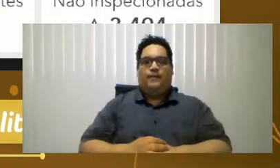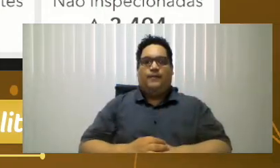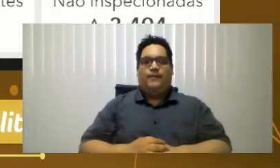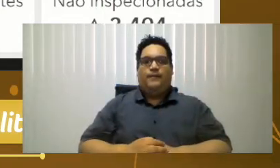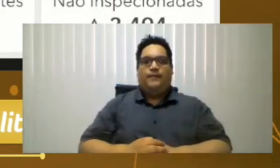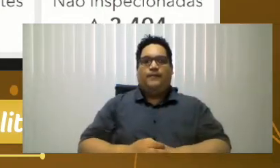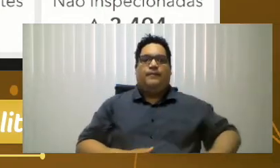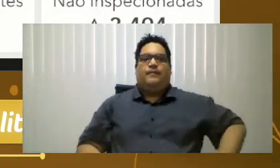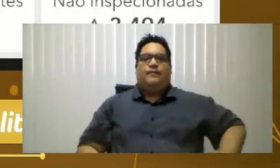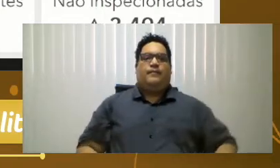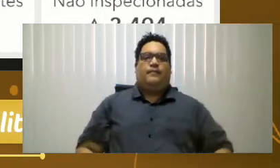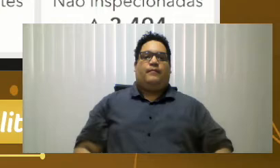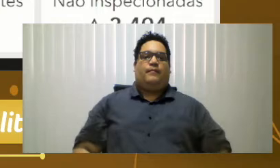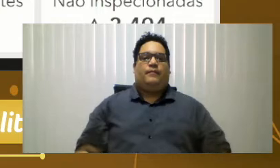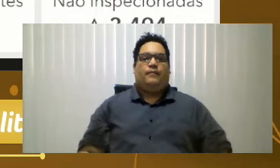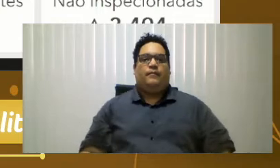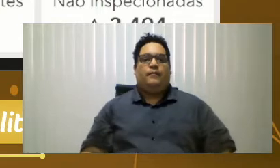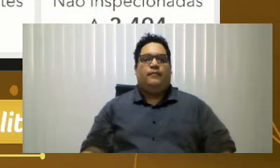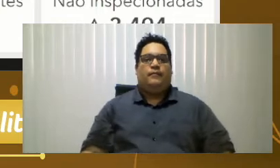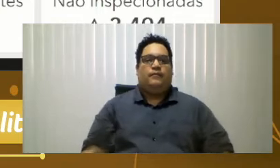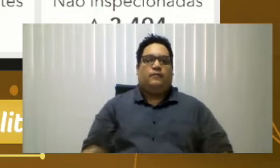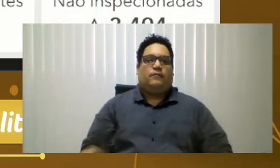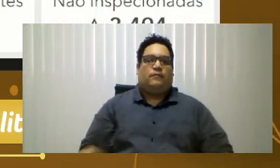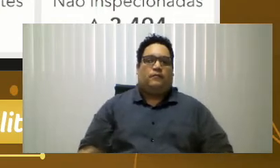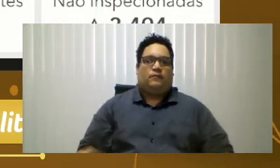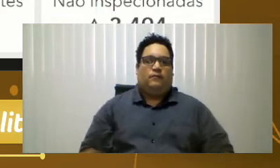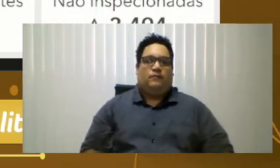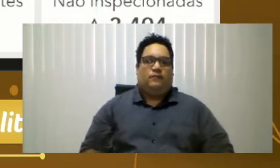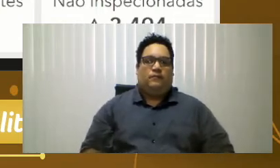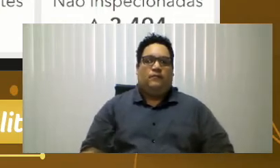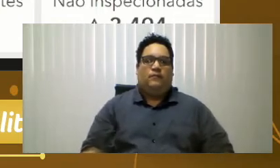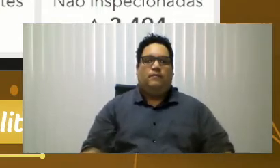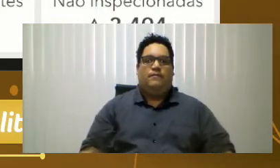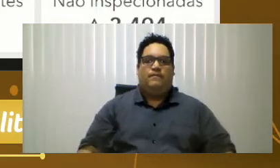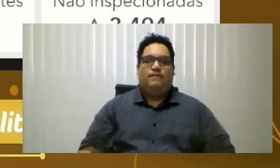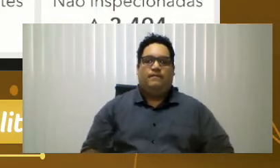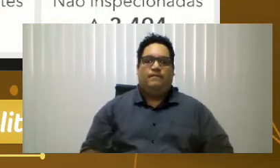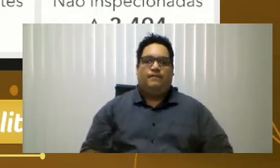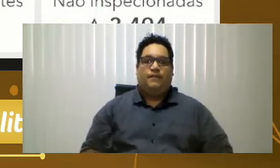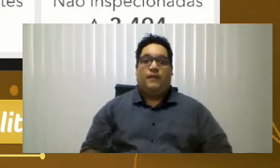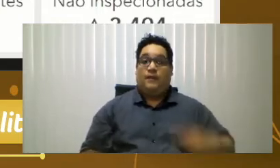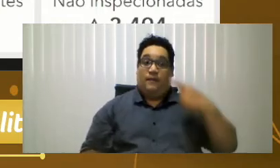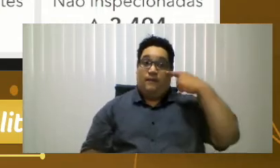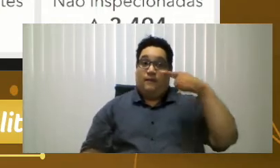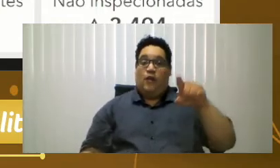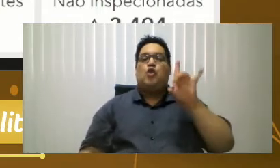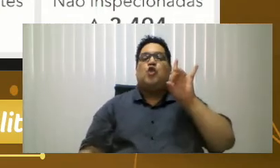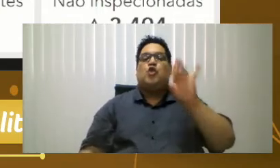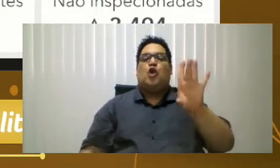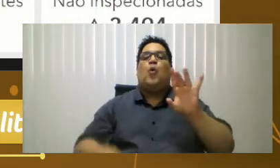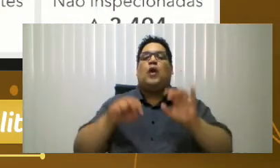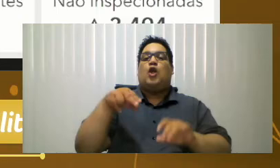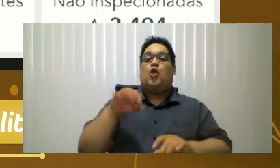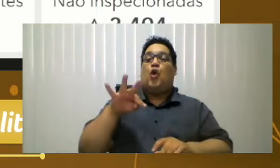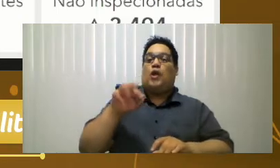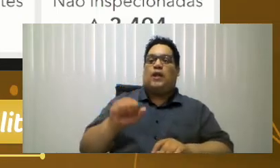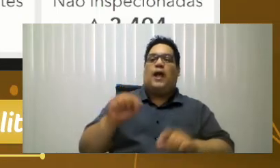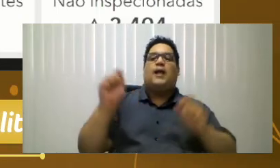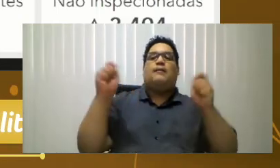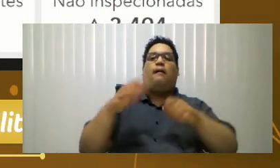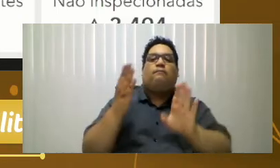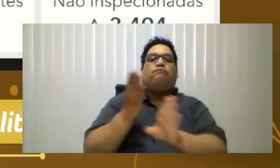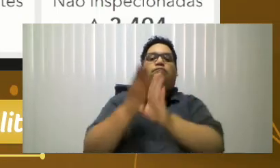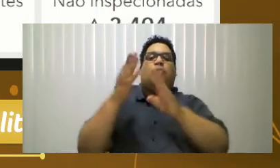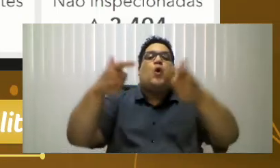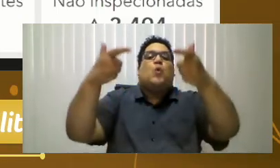isso? Você clicando no gráfico de rosca, ele mostraria aí somente o que já foi notificado e aí localizaria para mim